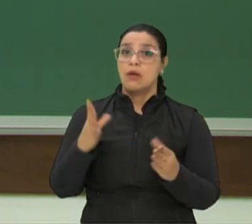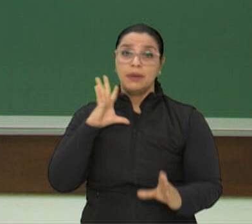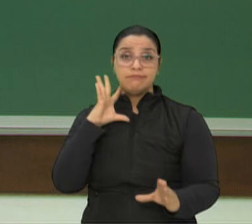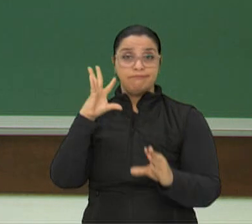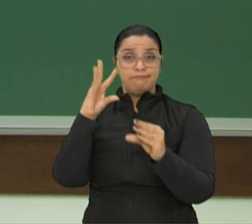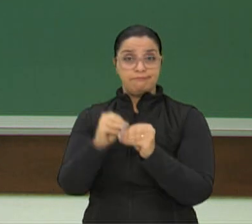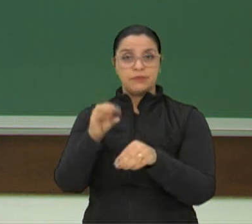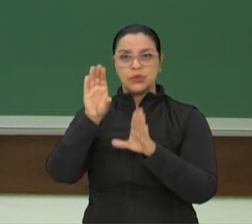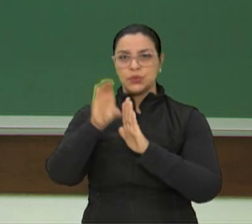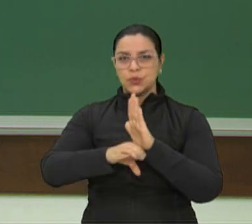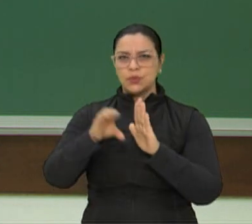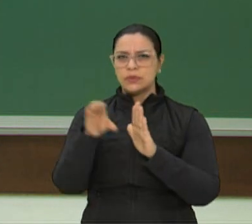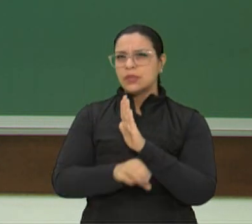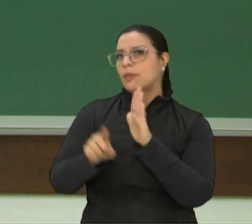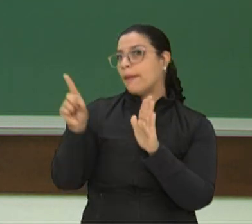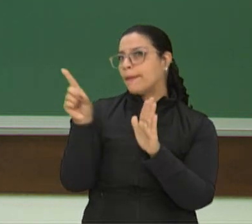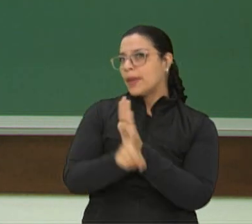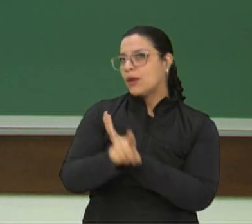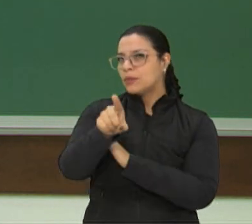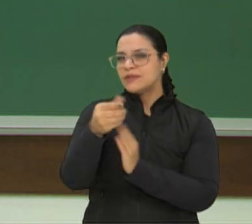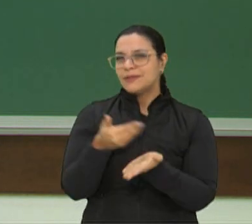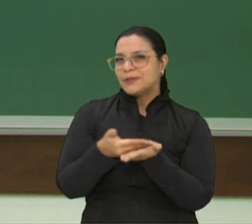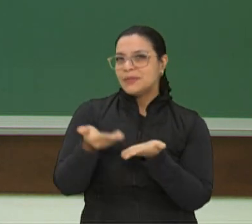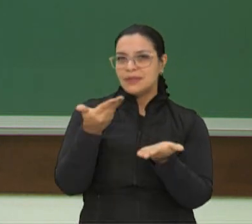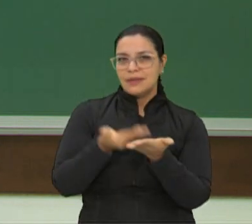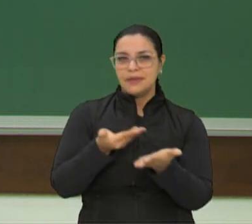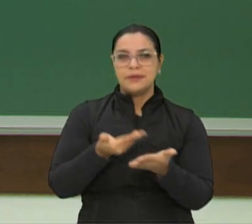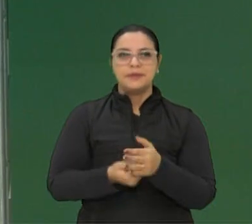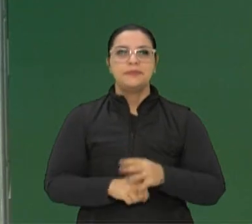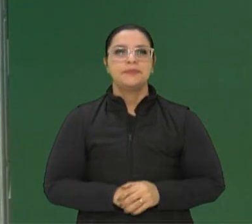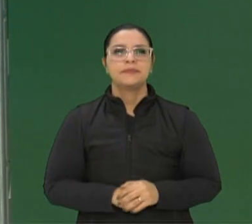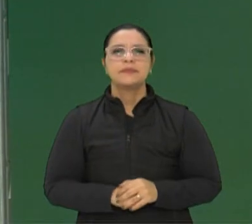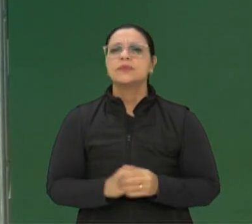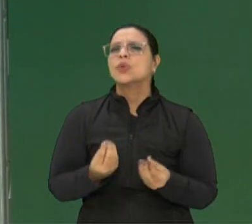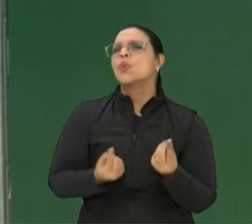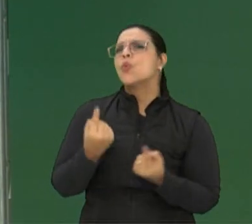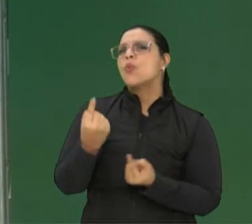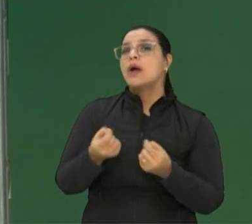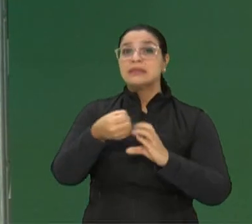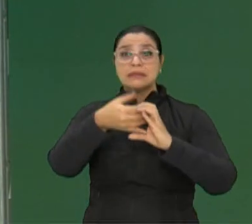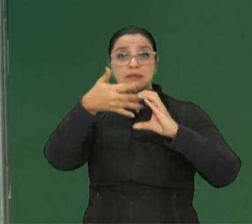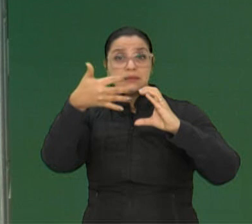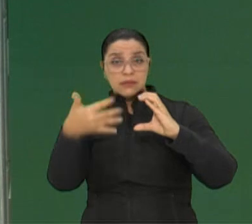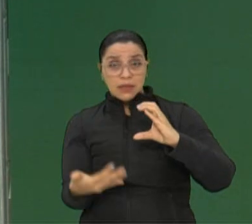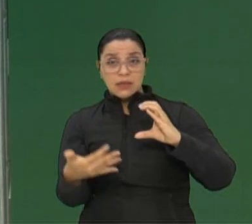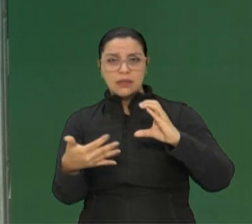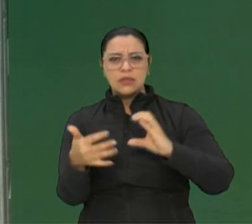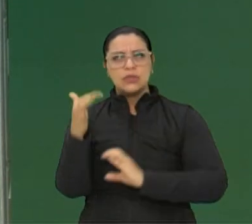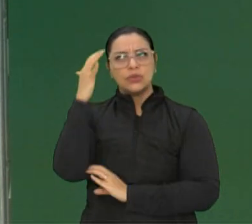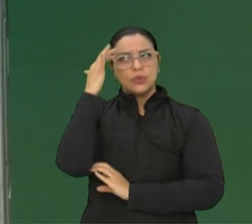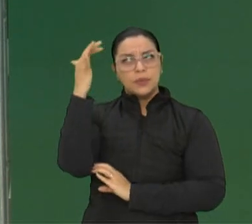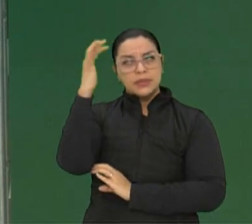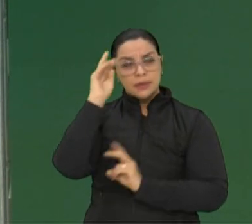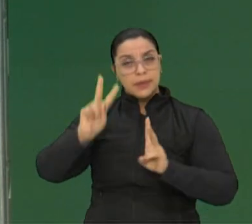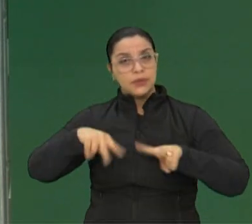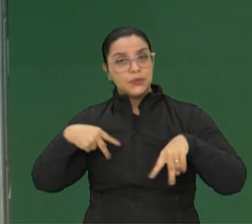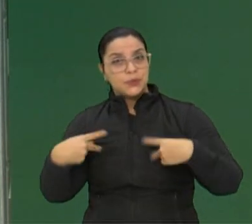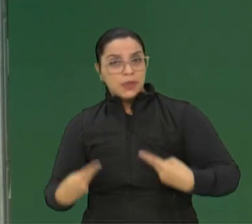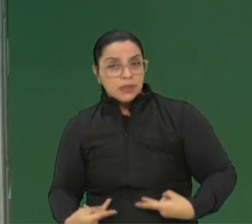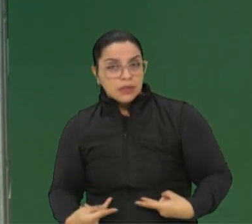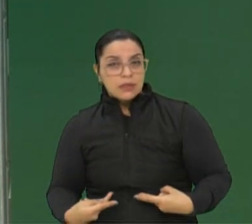revisar esse conceito aí, uma questãozinha já para iniciarmos a aula, tá? Quais as características do pensamento humanista